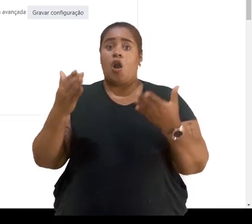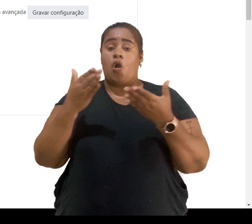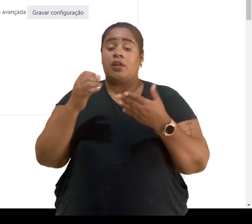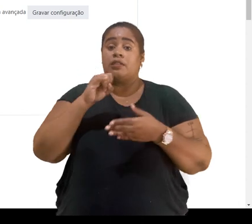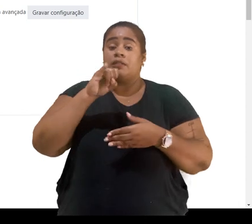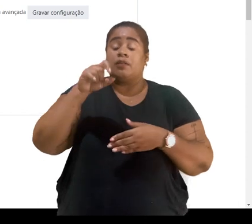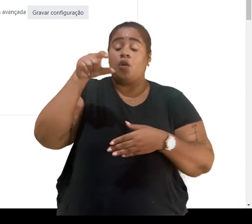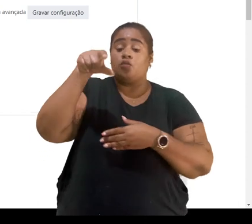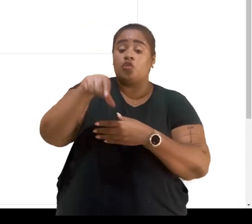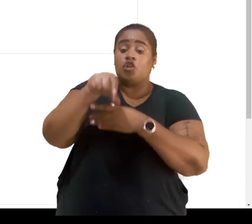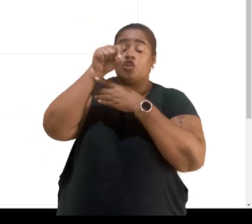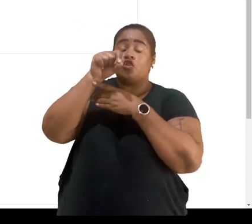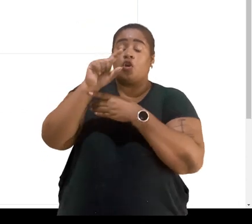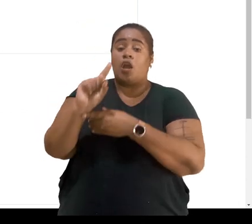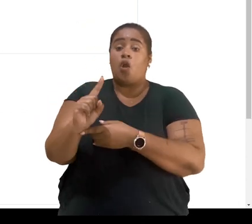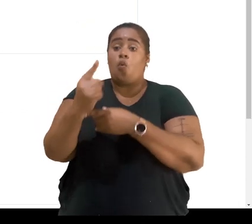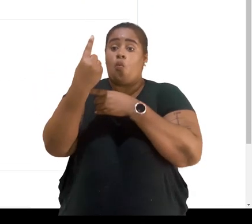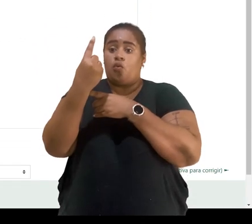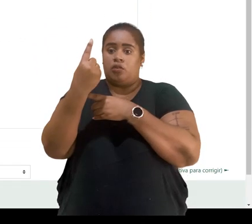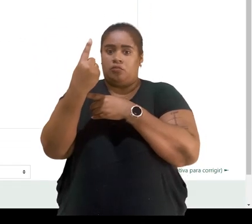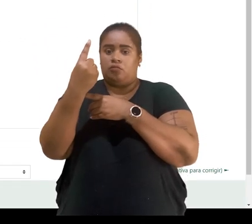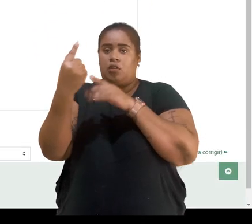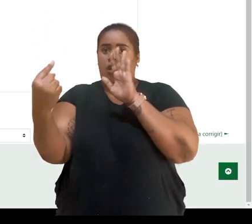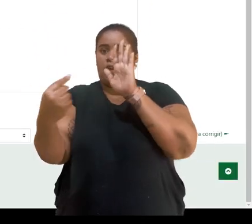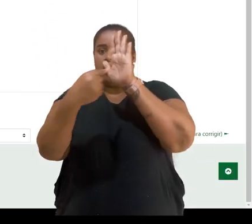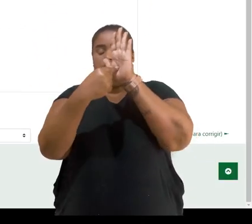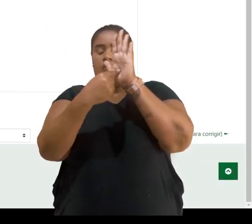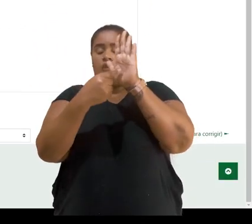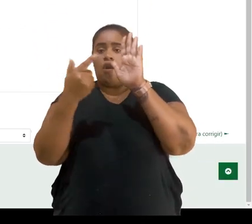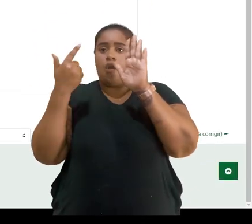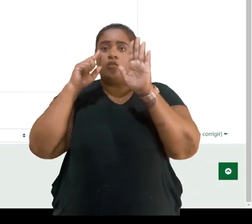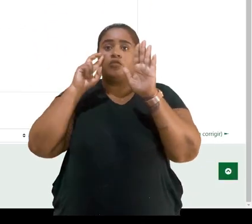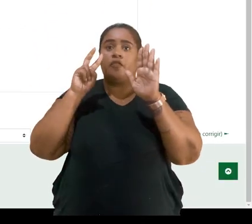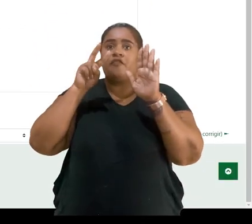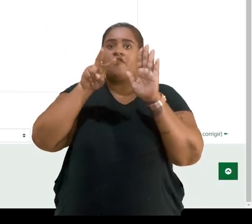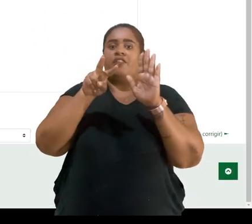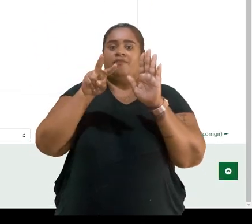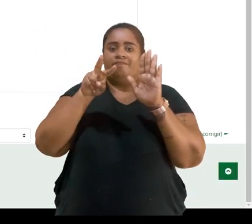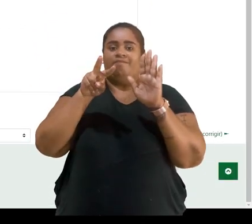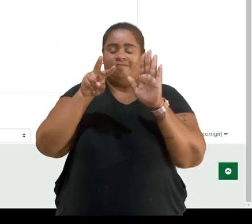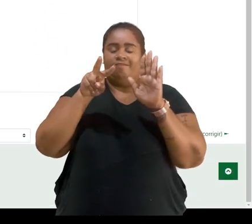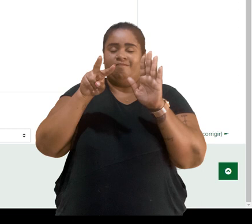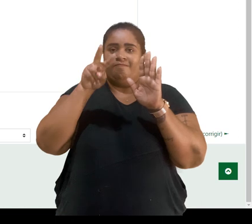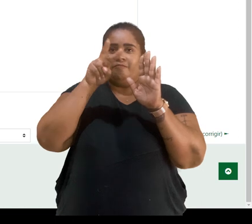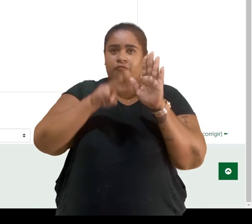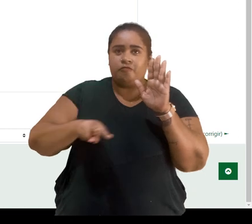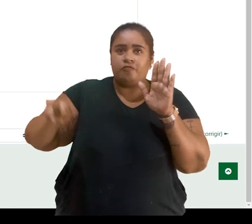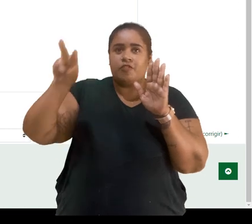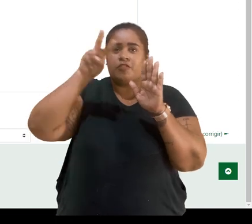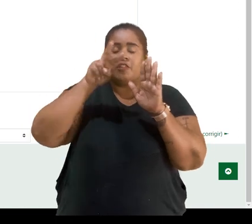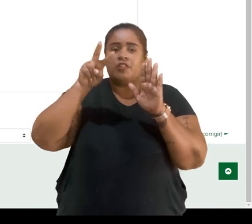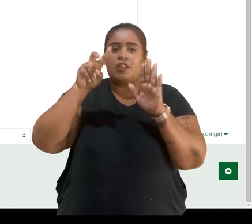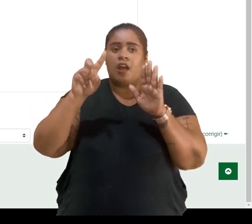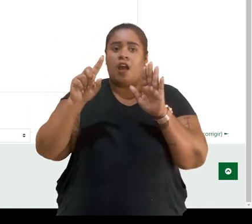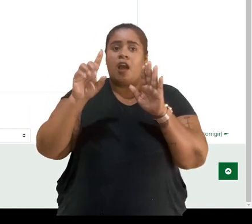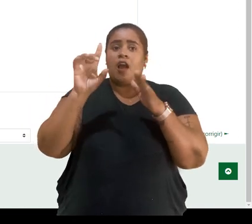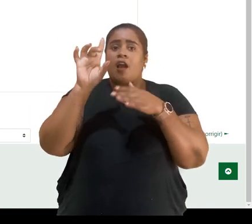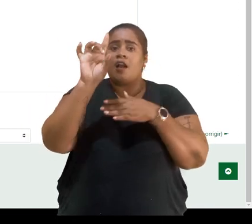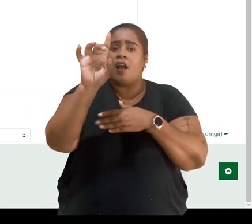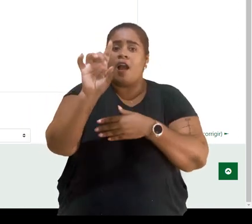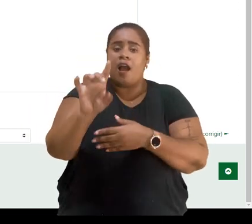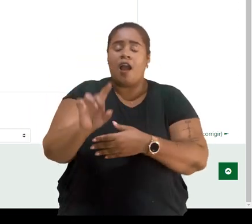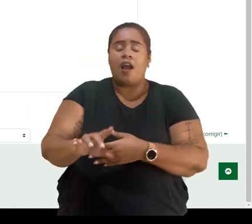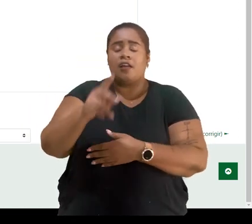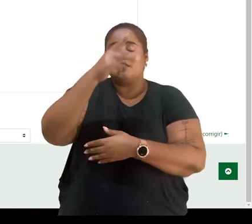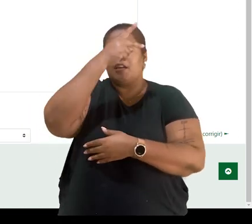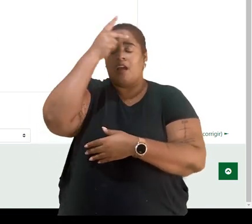avaliação Quando Eu opto por verem item único aqui nesse nosso exemplo eu já consigo Então visualizar